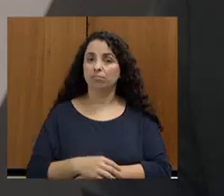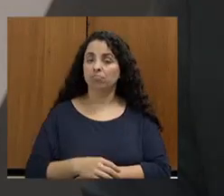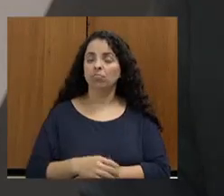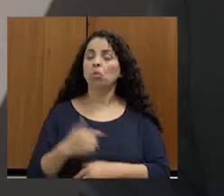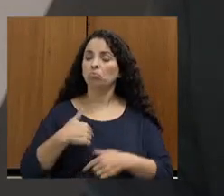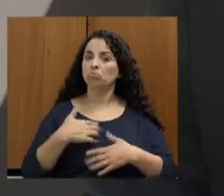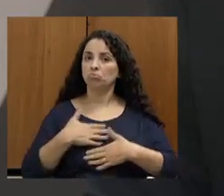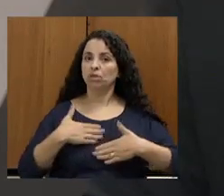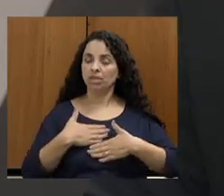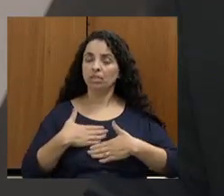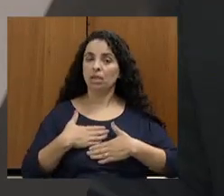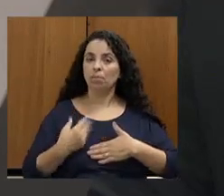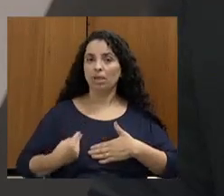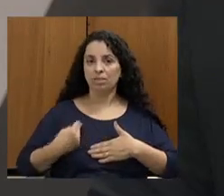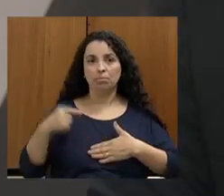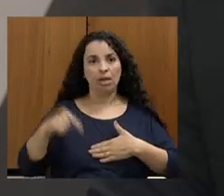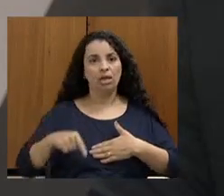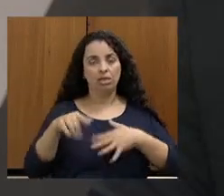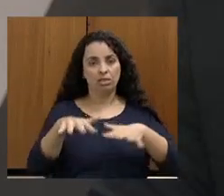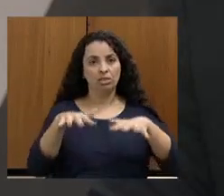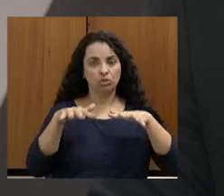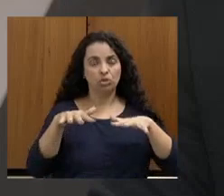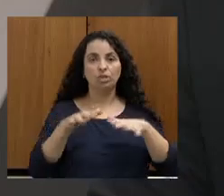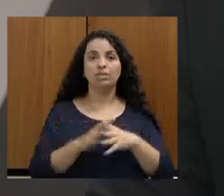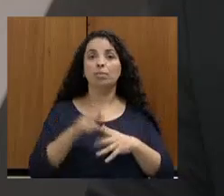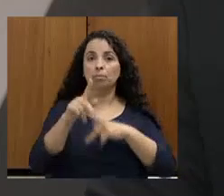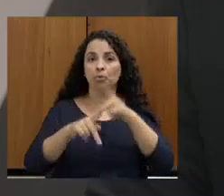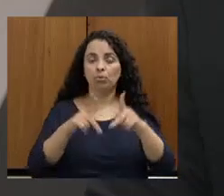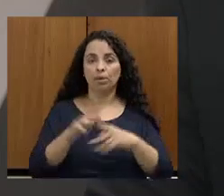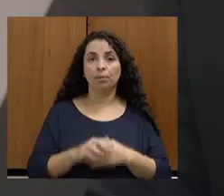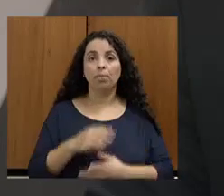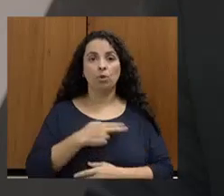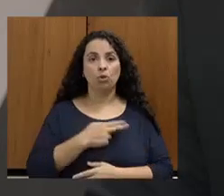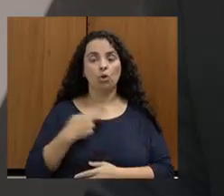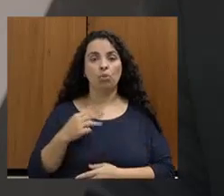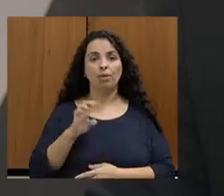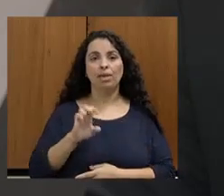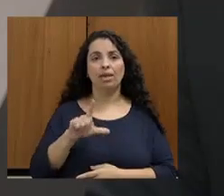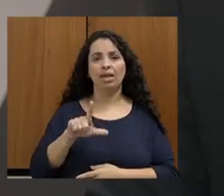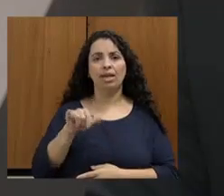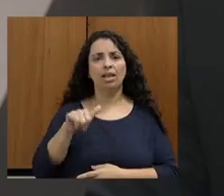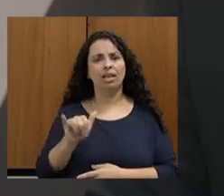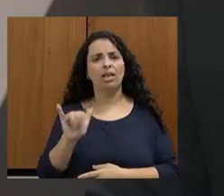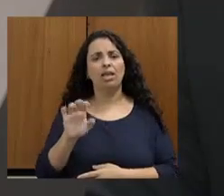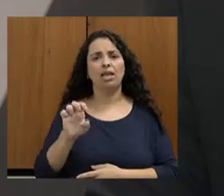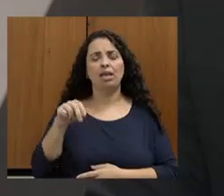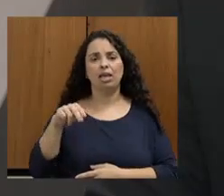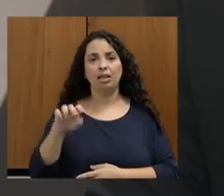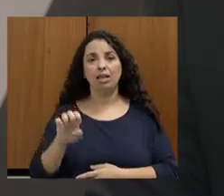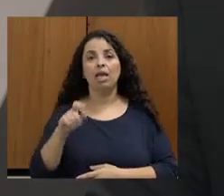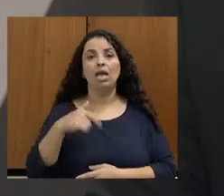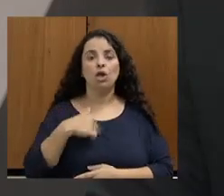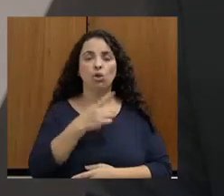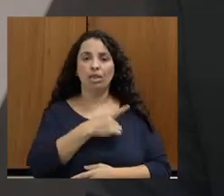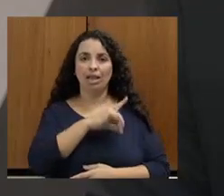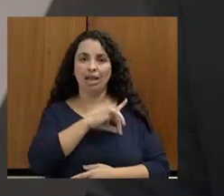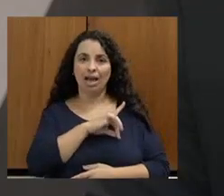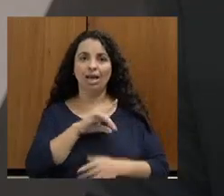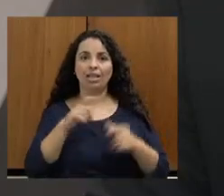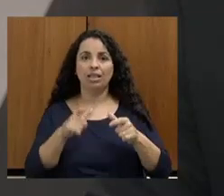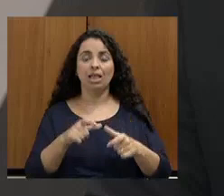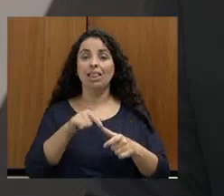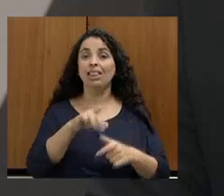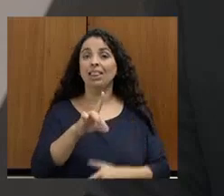audiência pública. Meu nome é Eliene, eu sou delegada da DEAI, que é Delegacia de Apuração de Ato